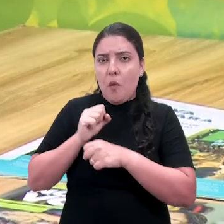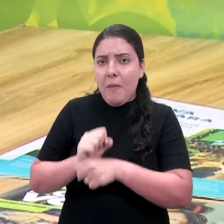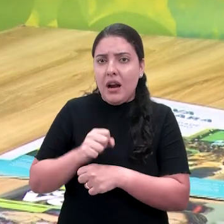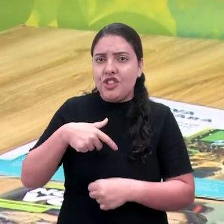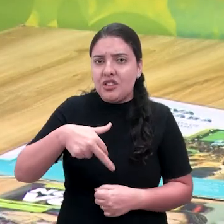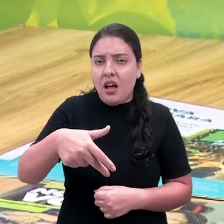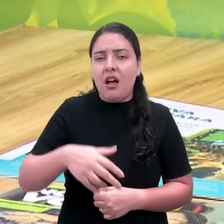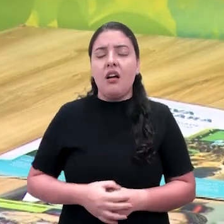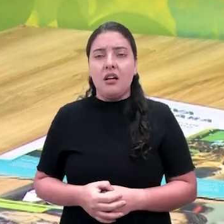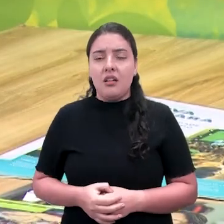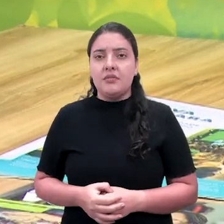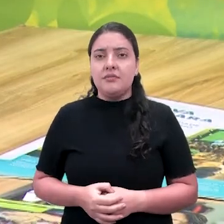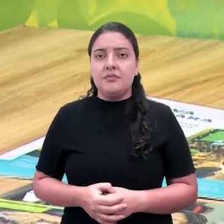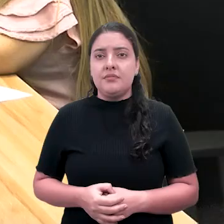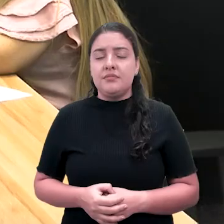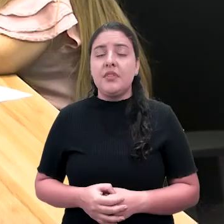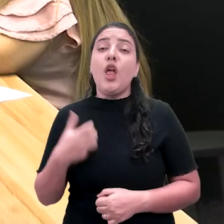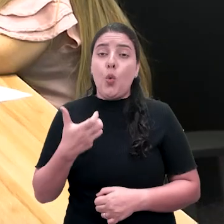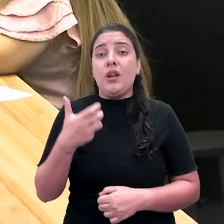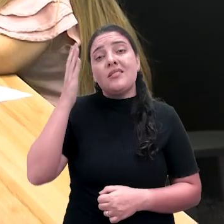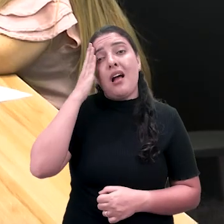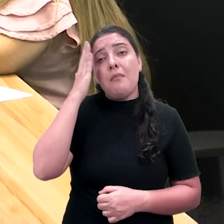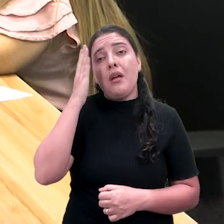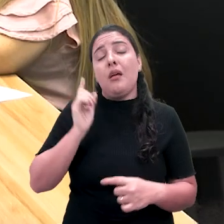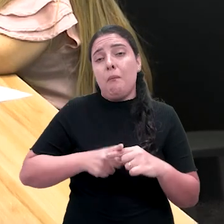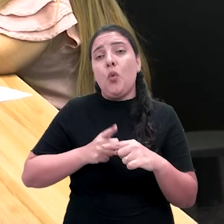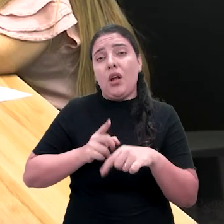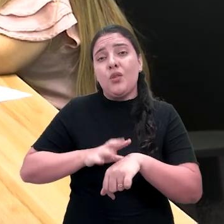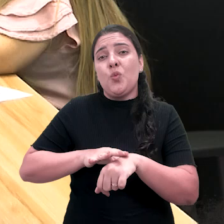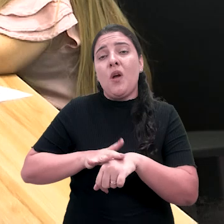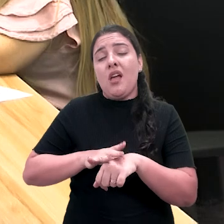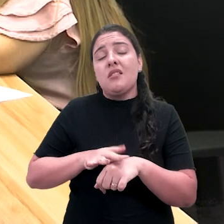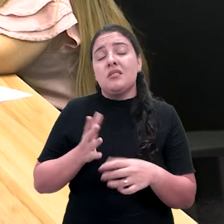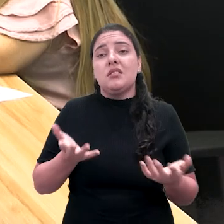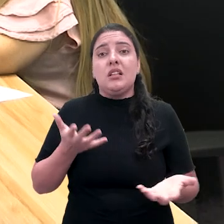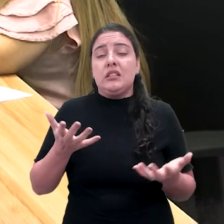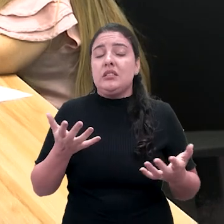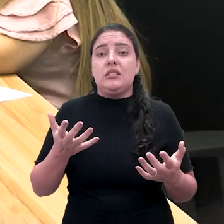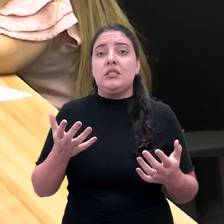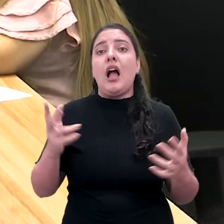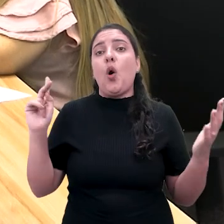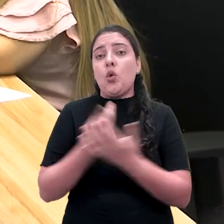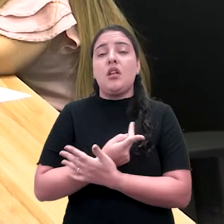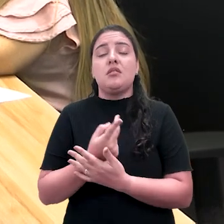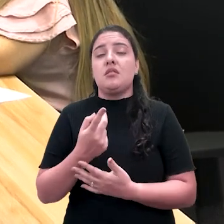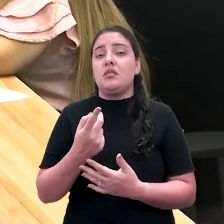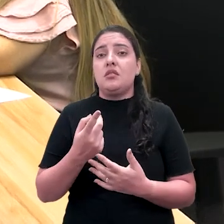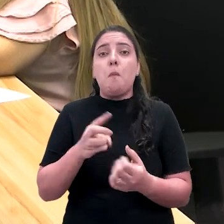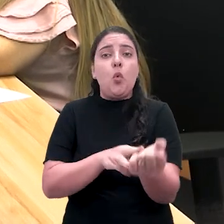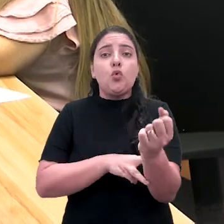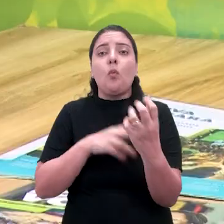andar? Nossa. Eu queria saber, porque era uma doença que Você eu foi já muito sabia realista e muito pé no chão. que era né? degenerativa, né? Eu disse, eu Sim.